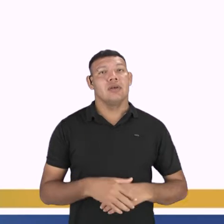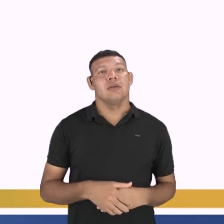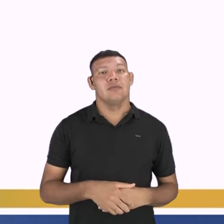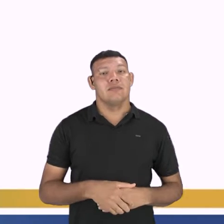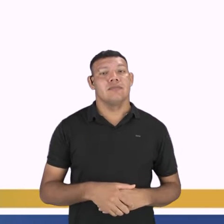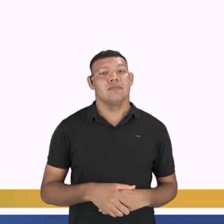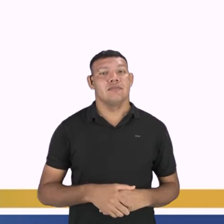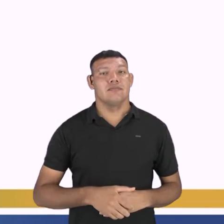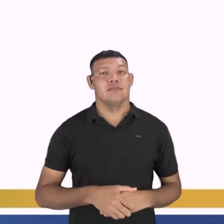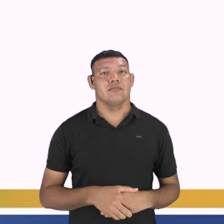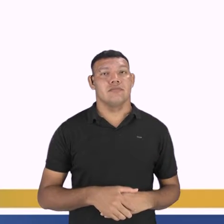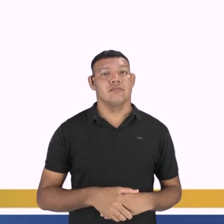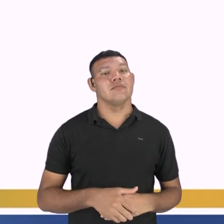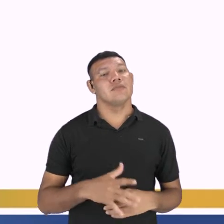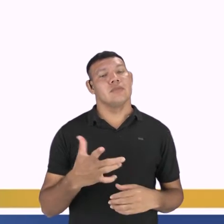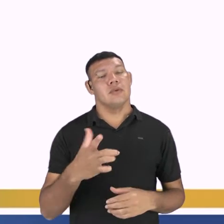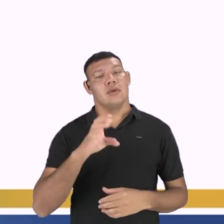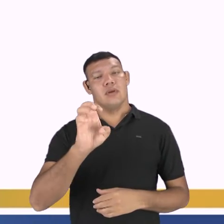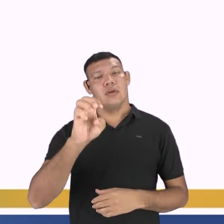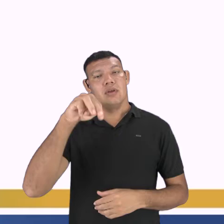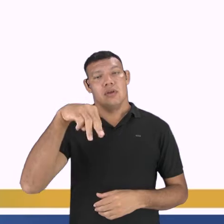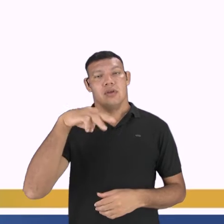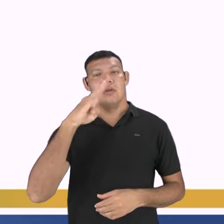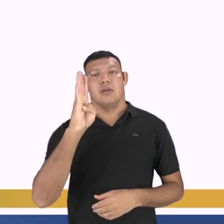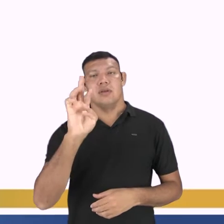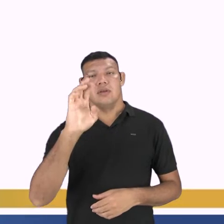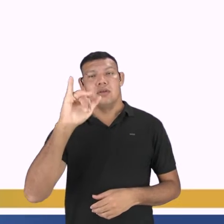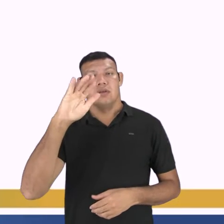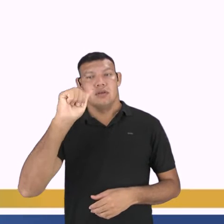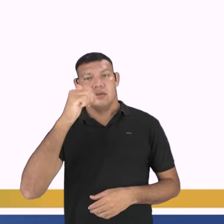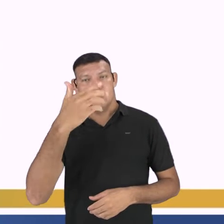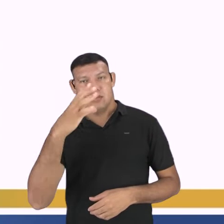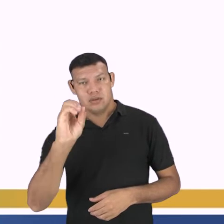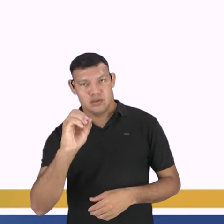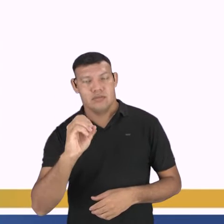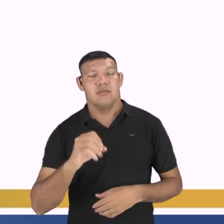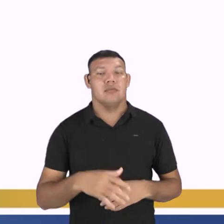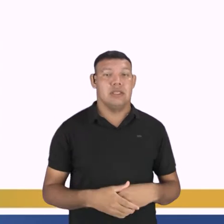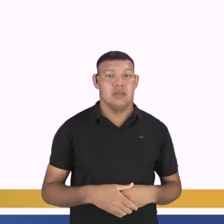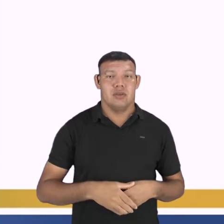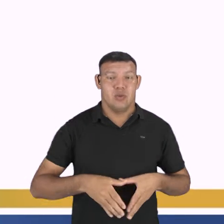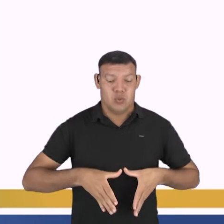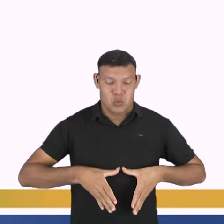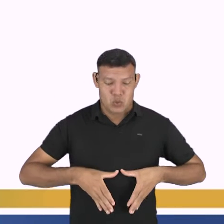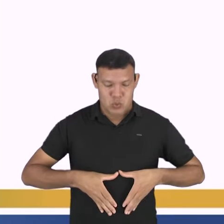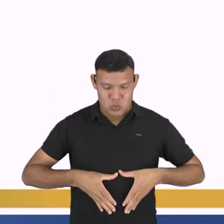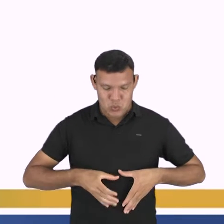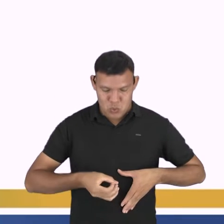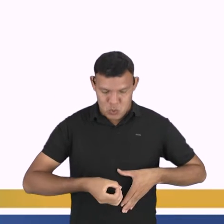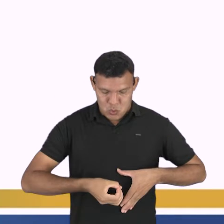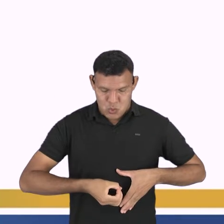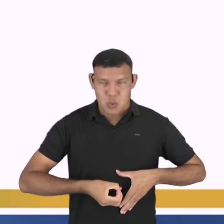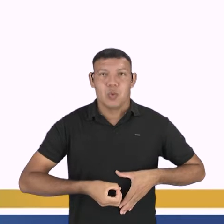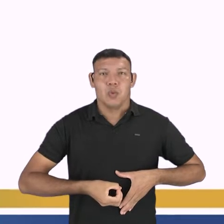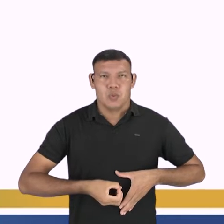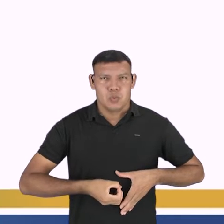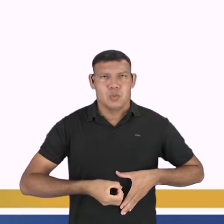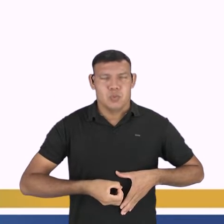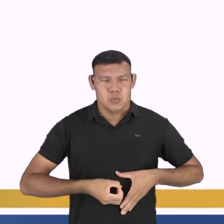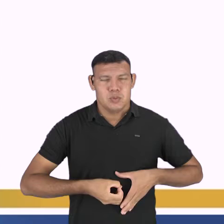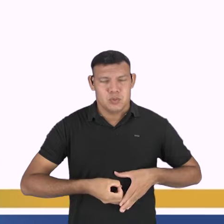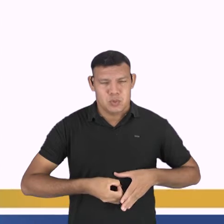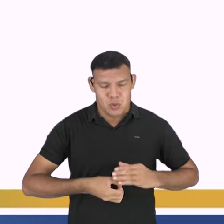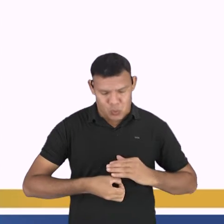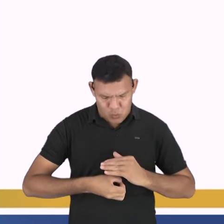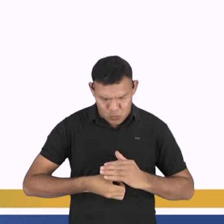ele se torna um embrião e implanta-se, né? Ele fica implantado num tecido mais